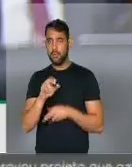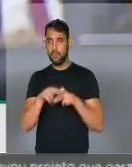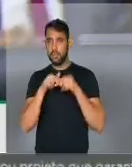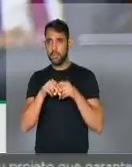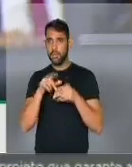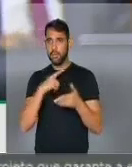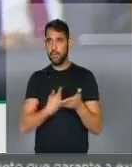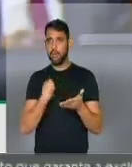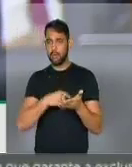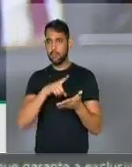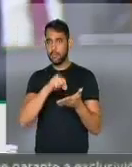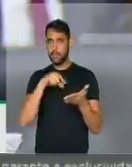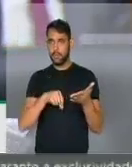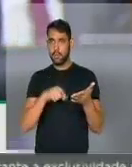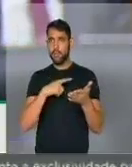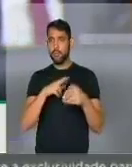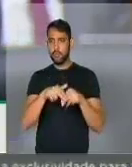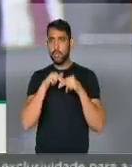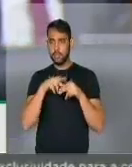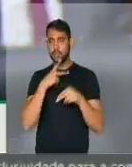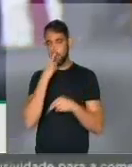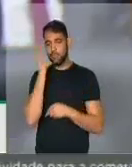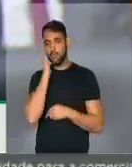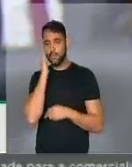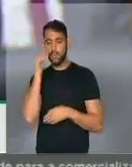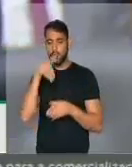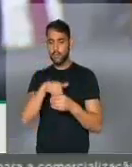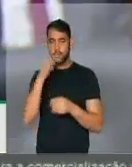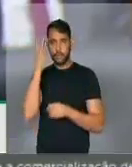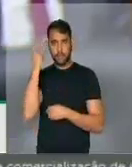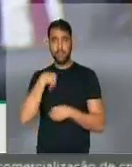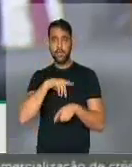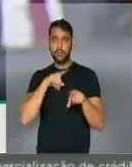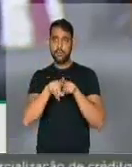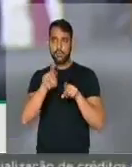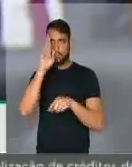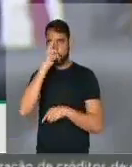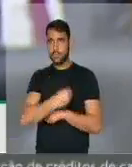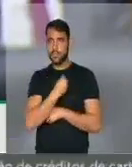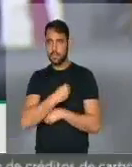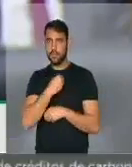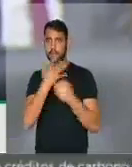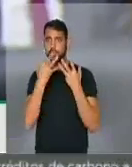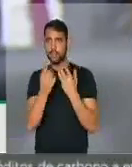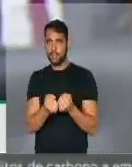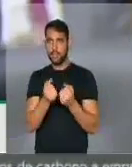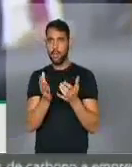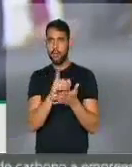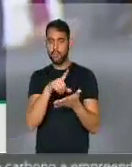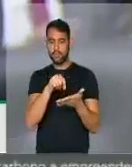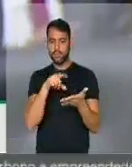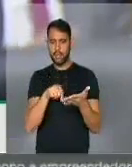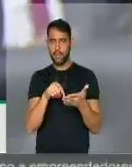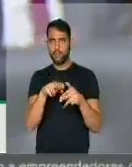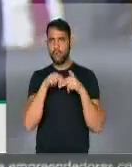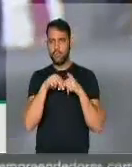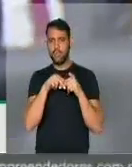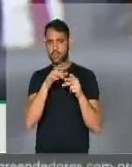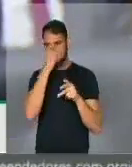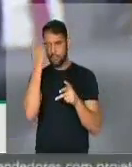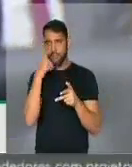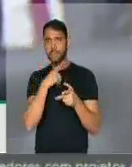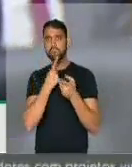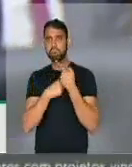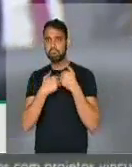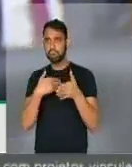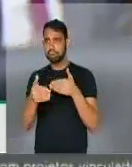Parecer, cabe destaque. Portanto, entendo que nessa votação de amanhã, Vossa Excelência tem que permitir o destaque por parte de quem assim